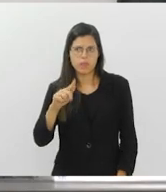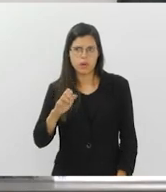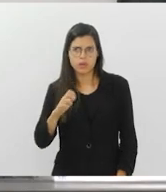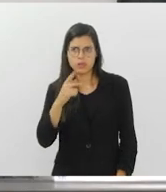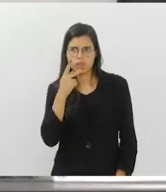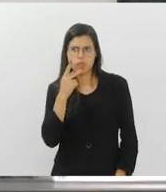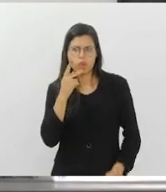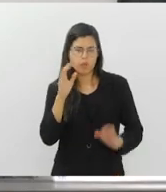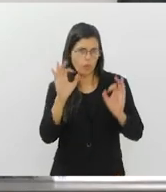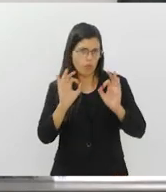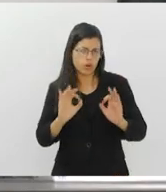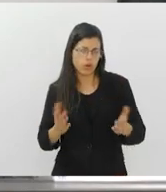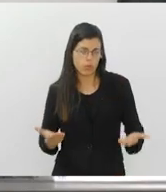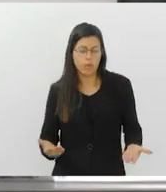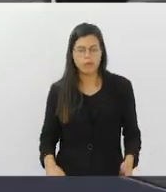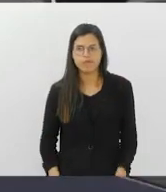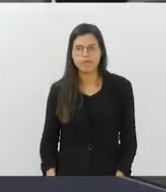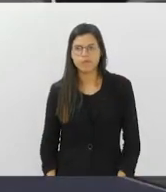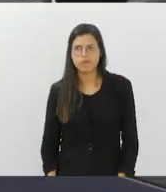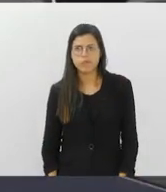problema na raiz, entendeu?